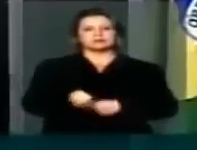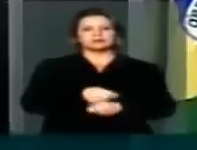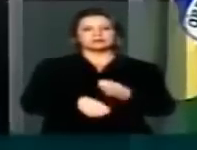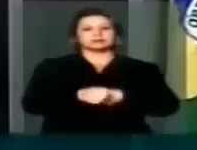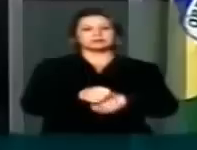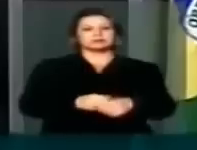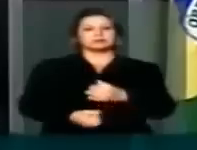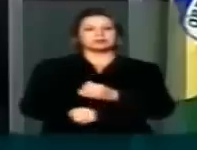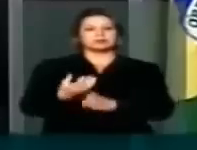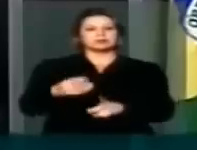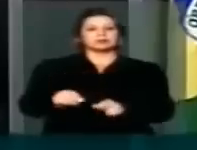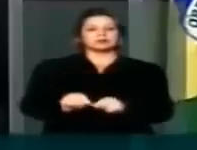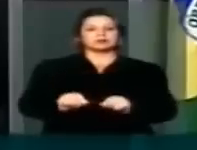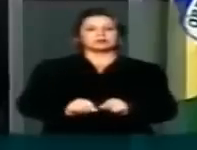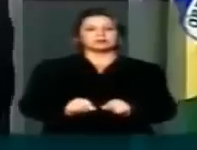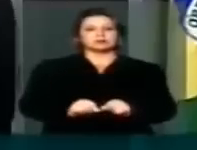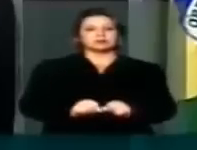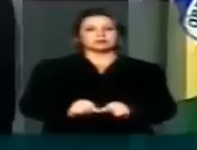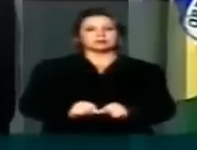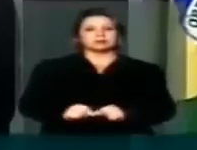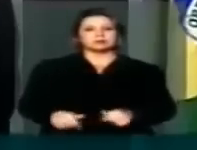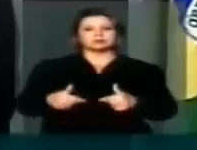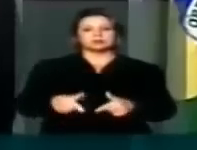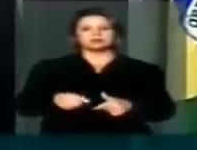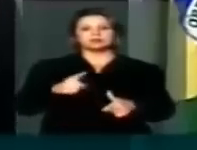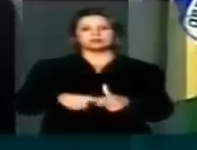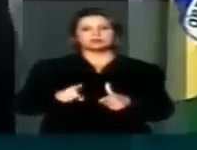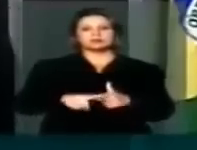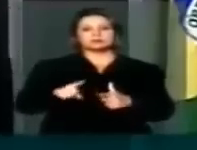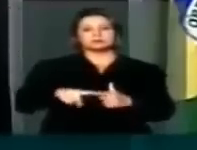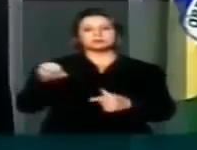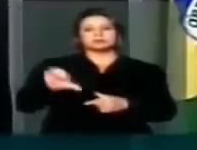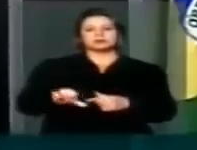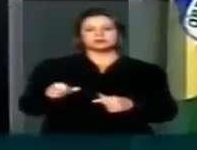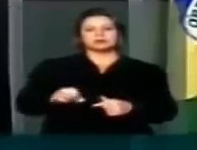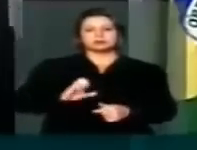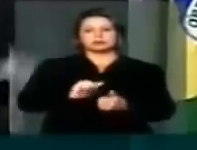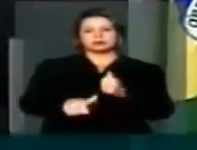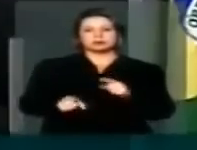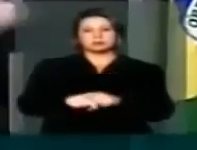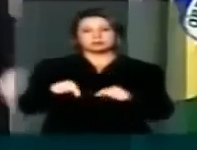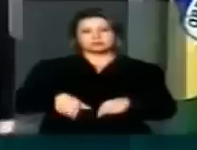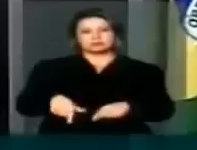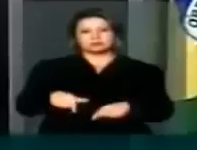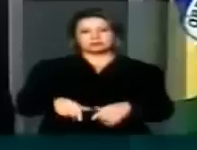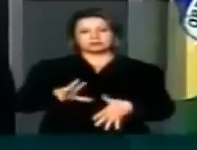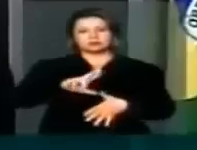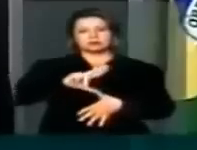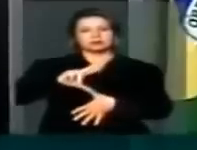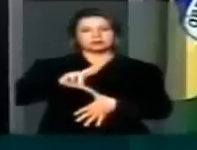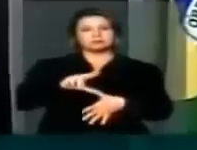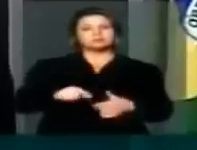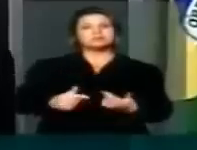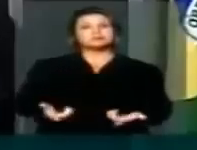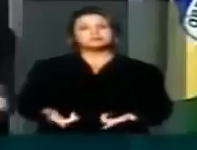economia girar, aquele que enfrenta as piores estradas que existe aqui na América